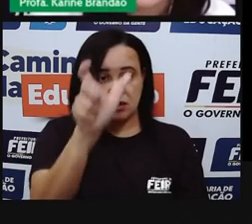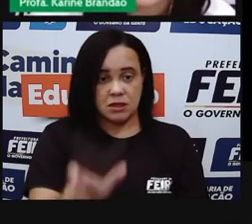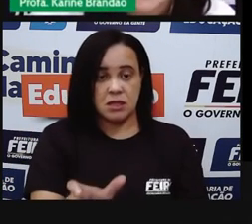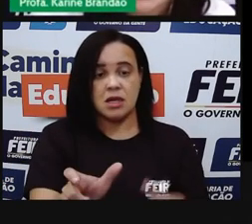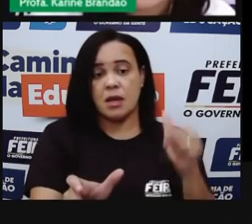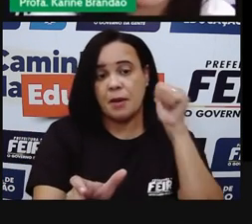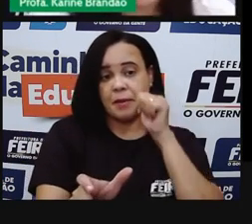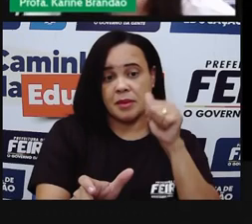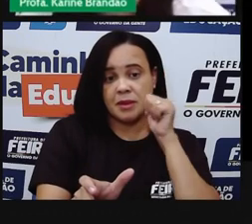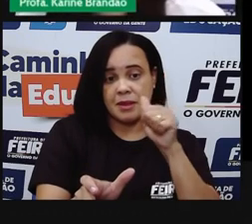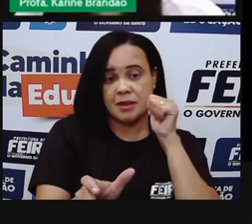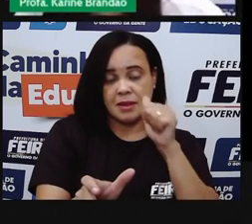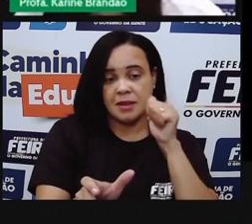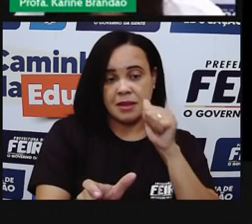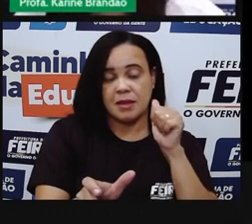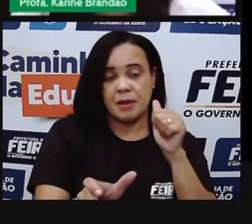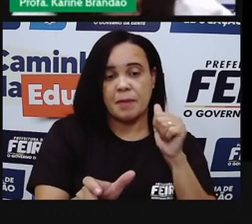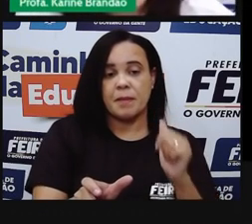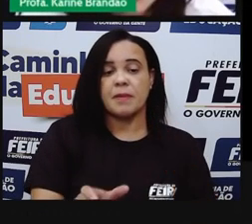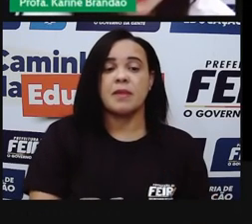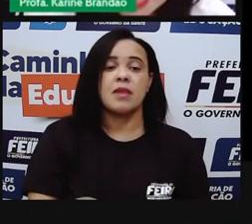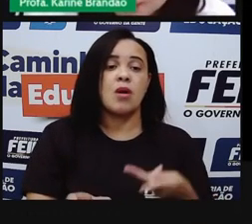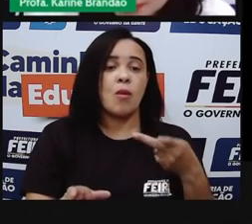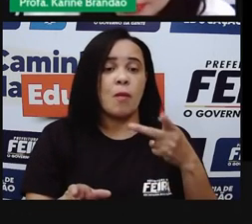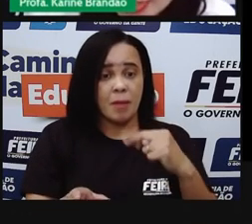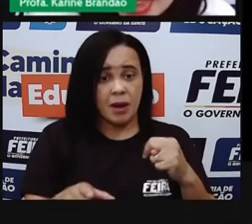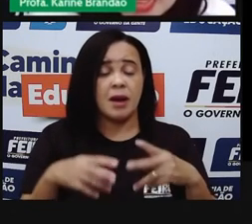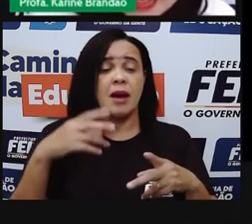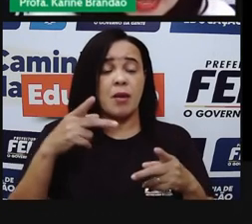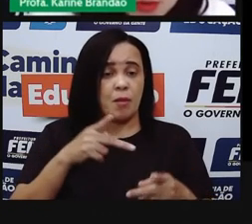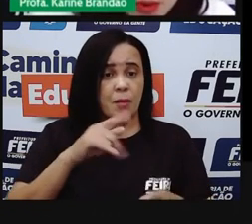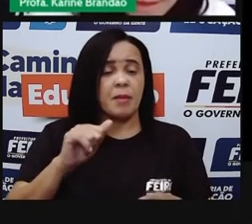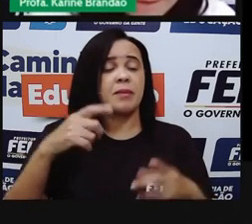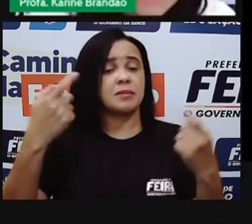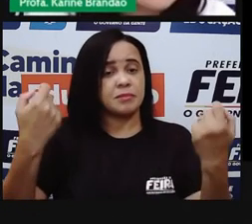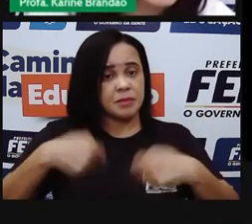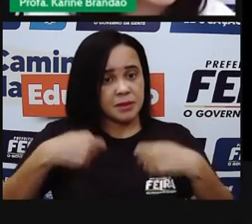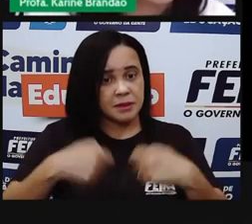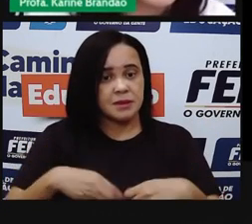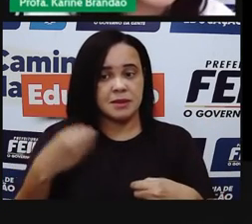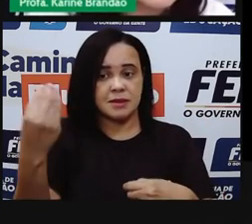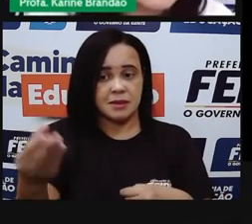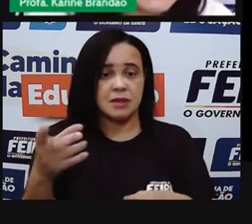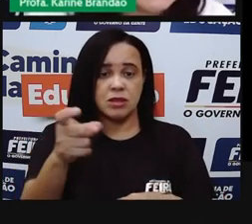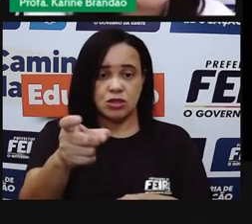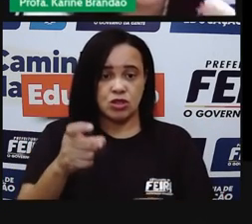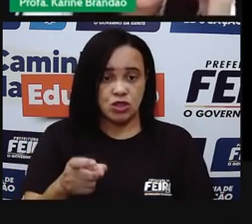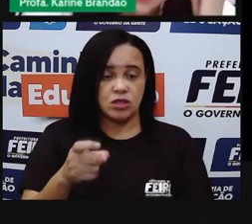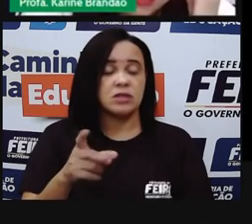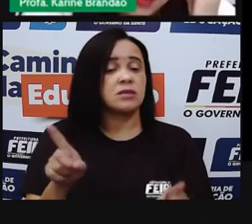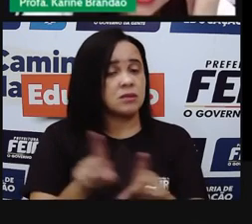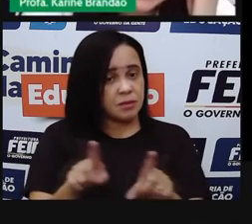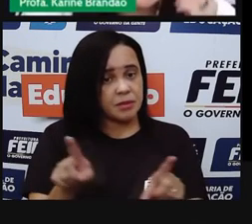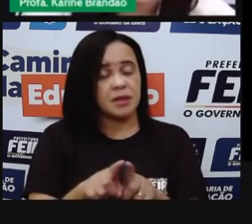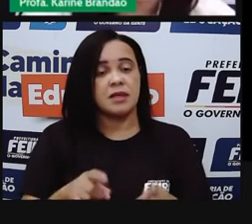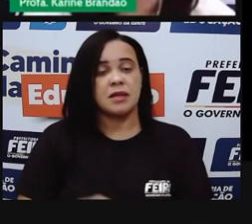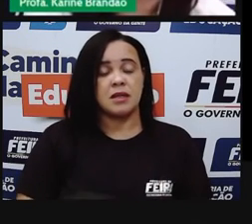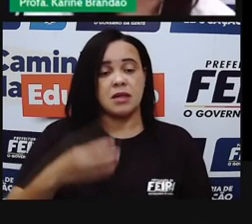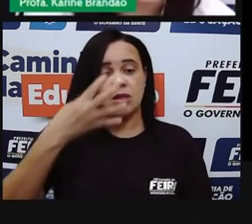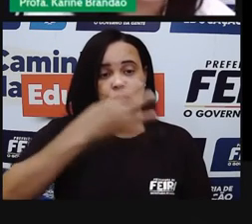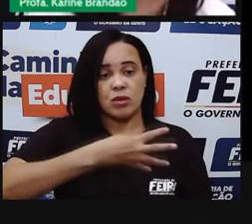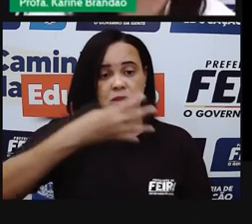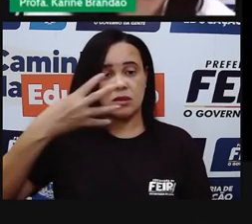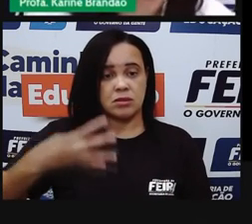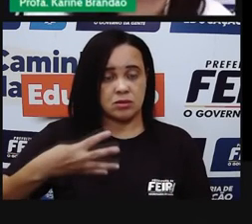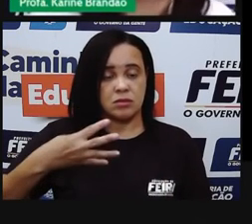pai tem que dar o outro X. Beleza? E aí, então, ó, que vai acontecer?